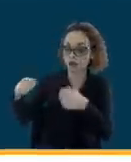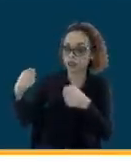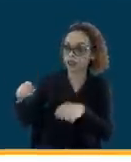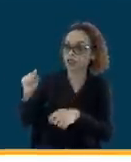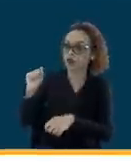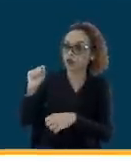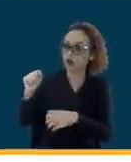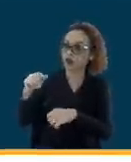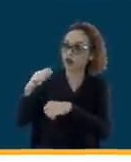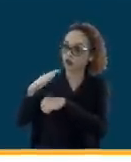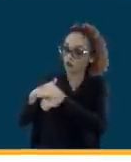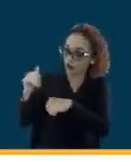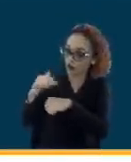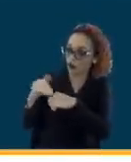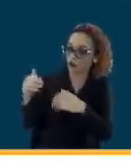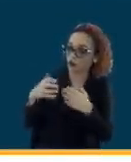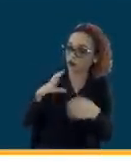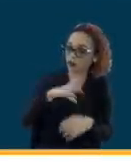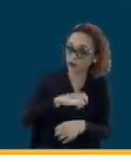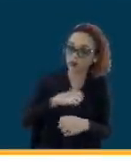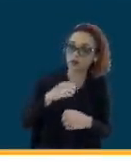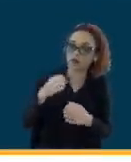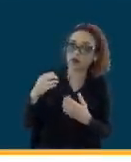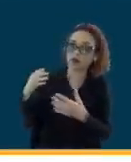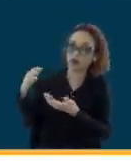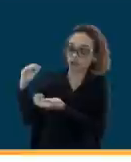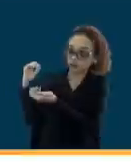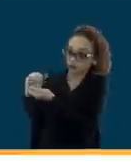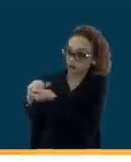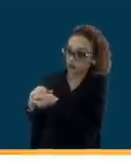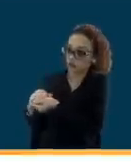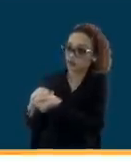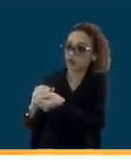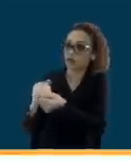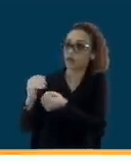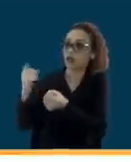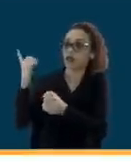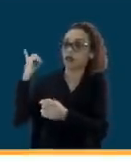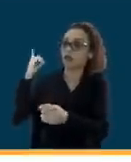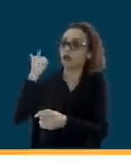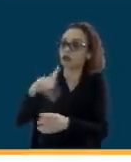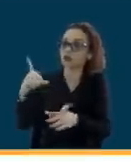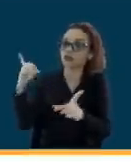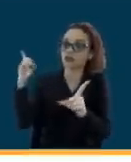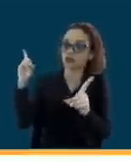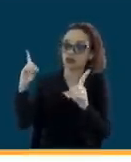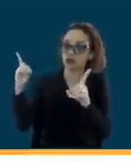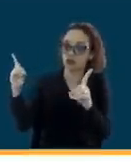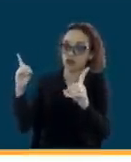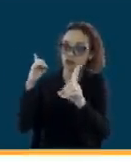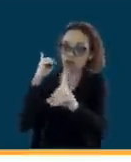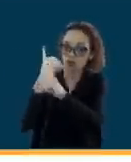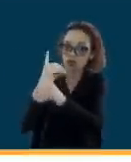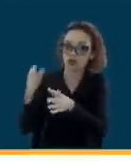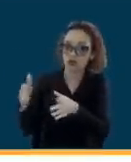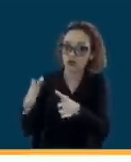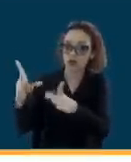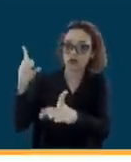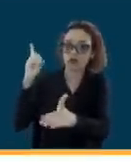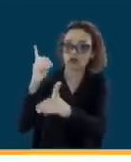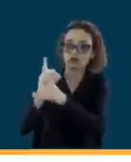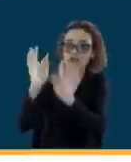cuidado, dessa Ariadne que cuidou da gente para que a gente saísse desse momento de coragem para enfrentar um novo